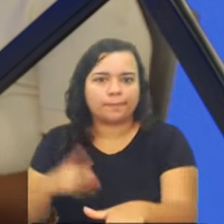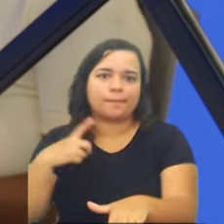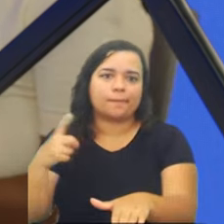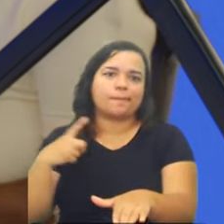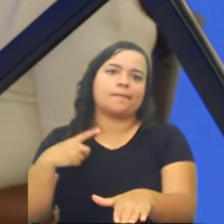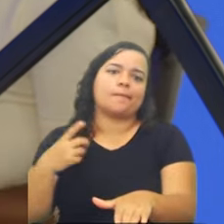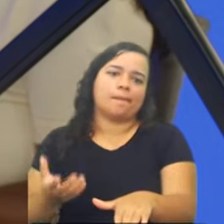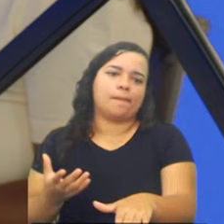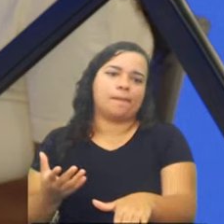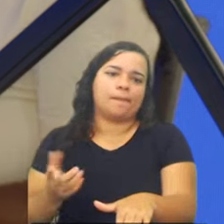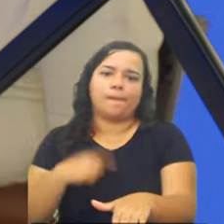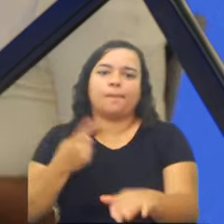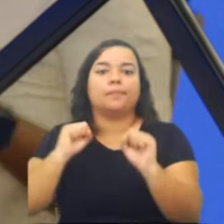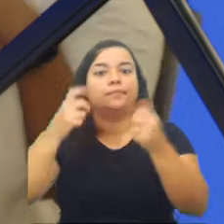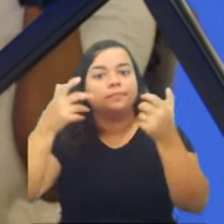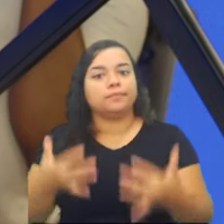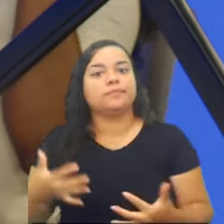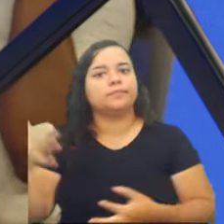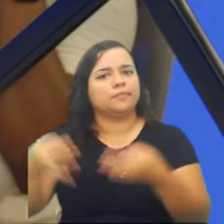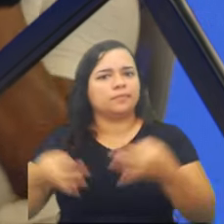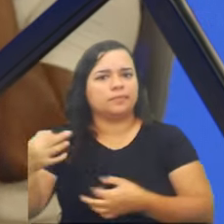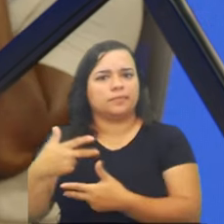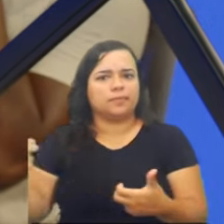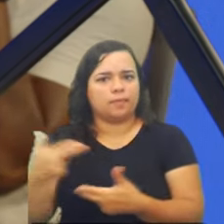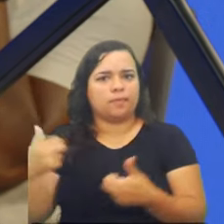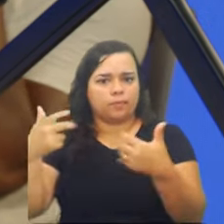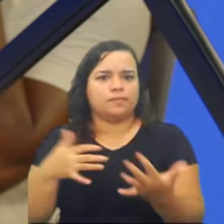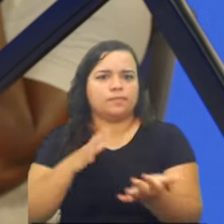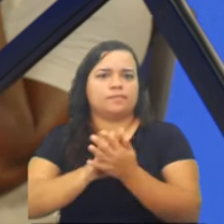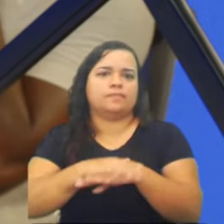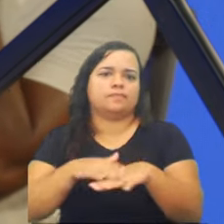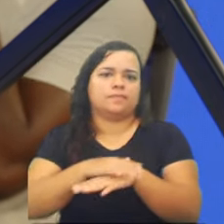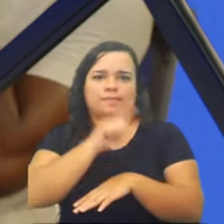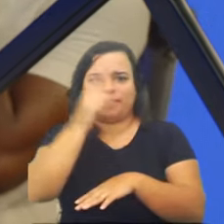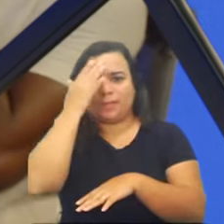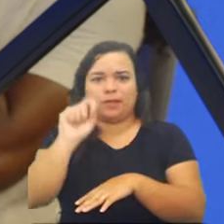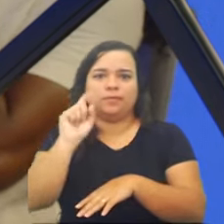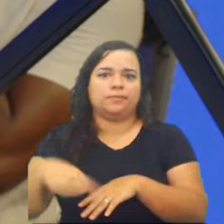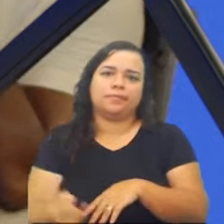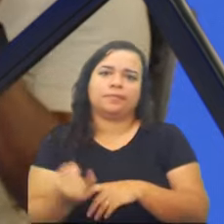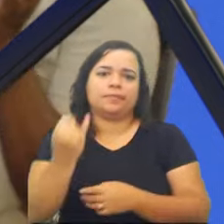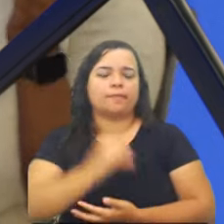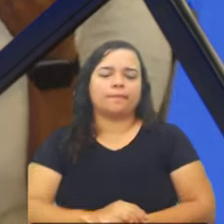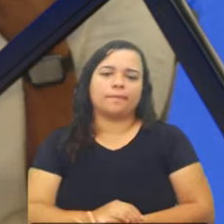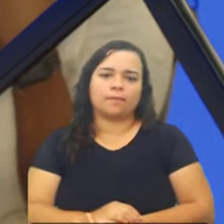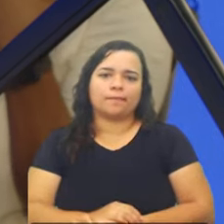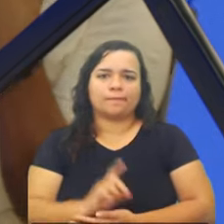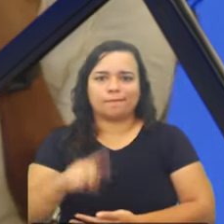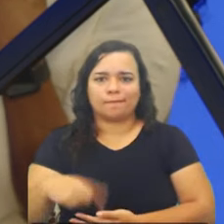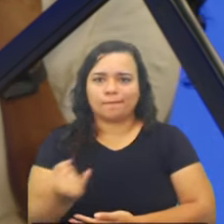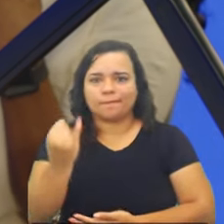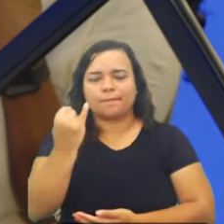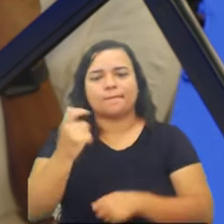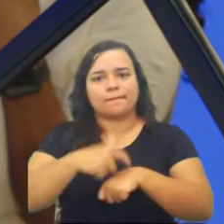deu de avanço poder falar isso num fórum no sebrai gente Você tem noção do que é isso e é